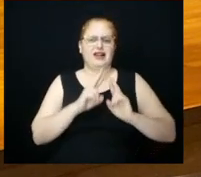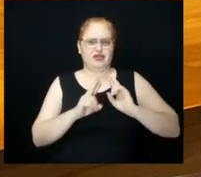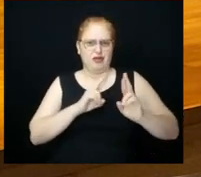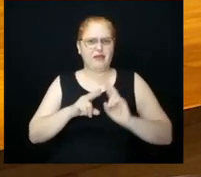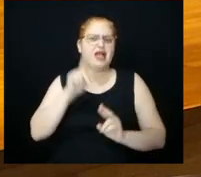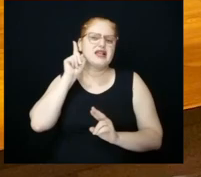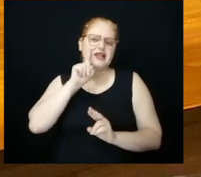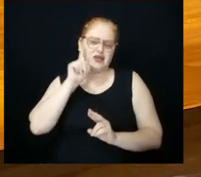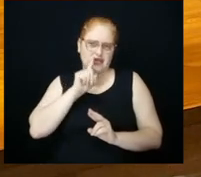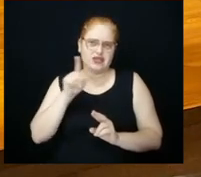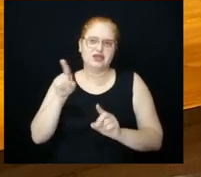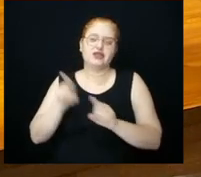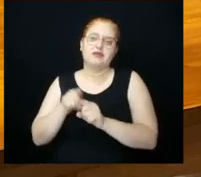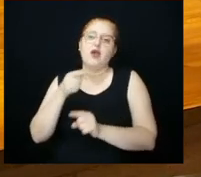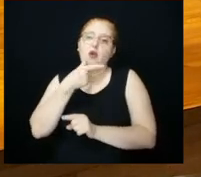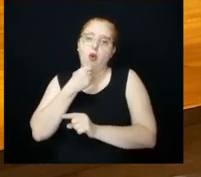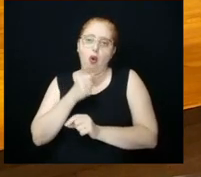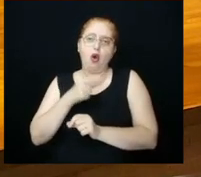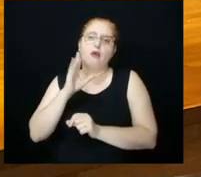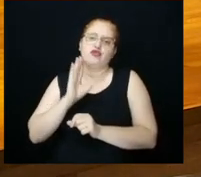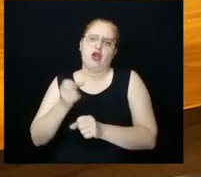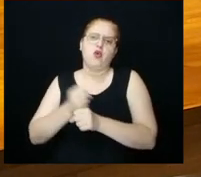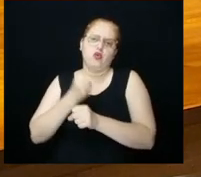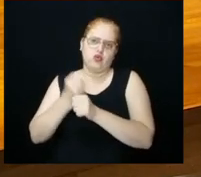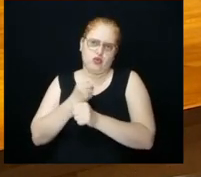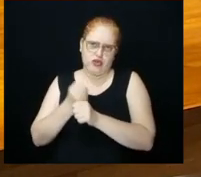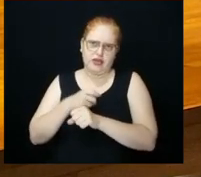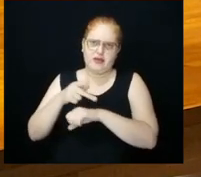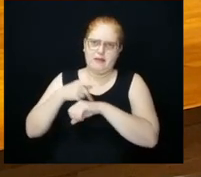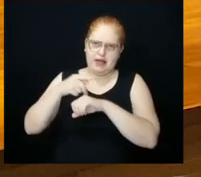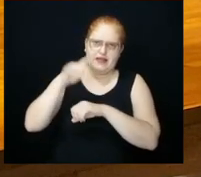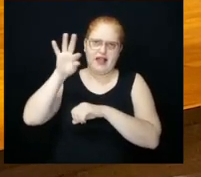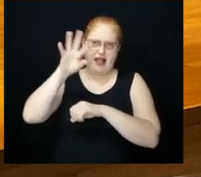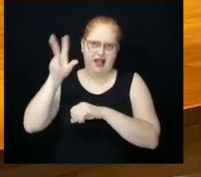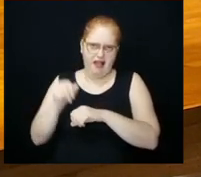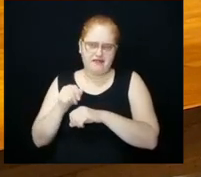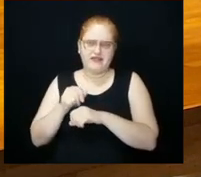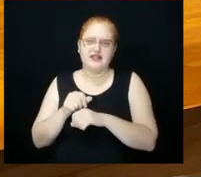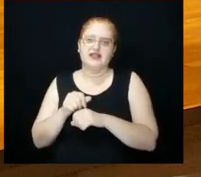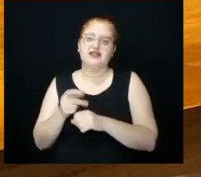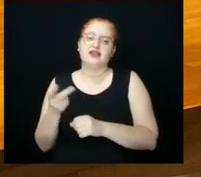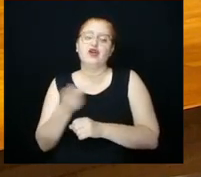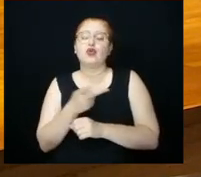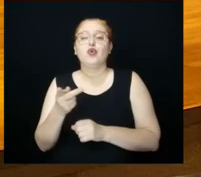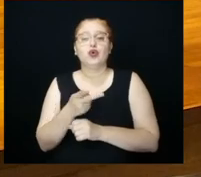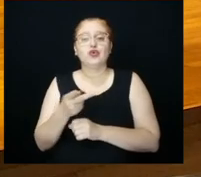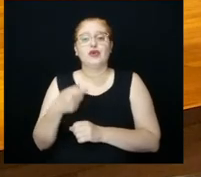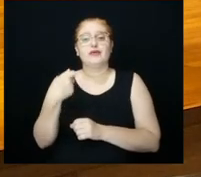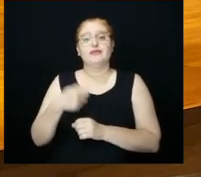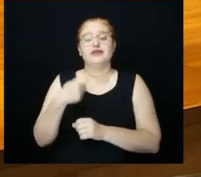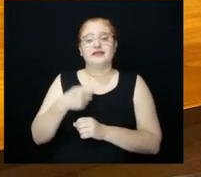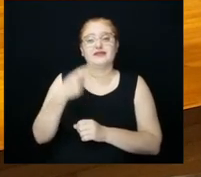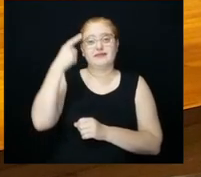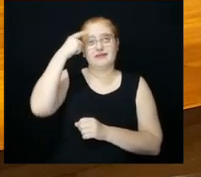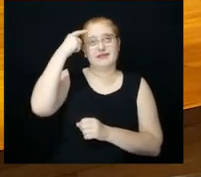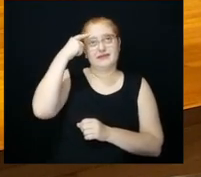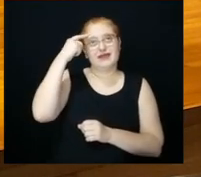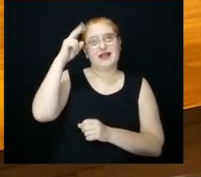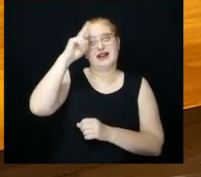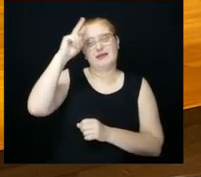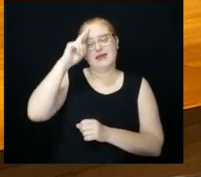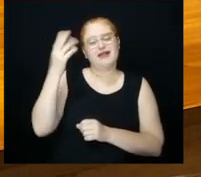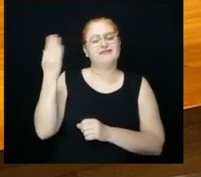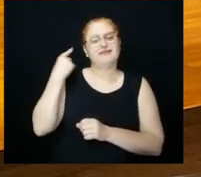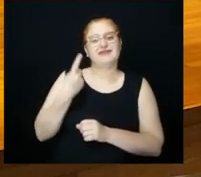nos Estados Unidos, ele com a vida construída na Nigéria, e, enfim, vão ter que lidar com o passado, depois de 13 anos